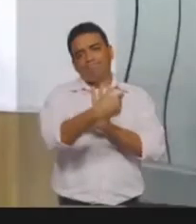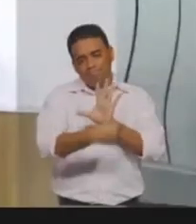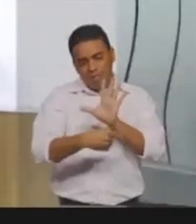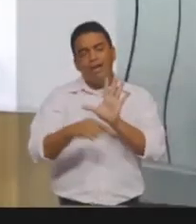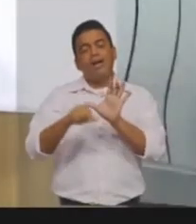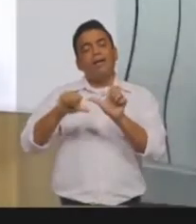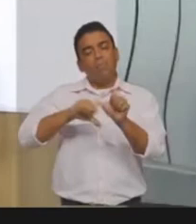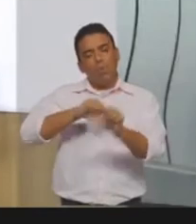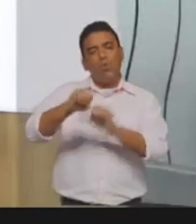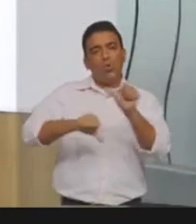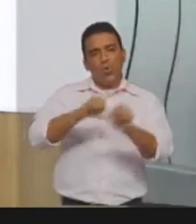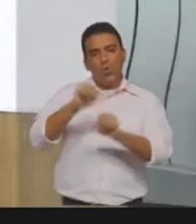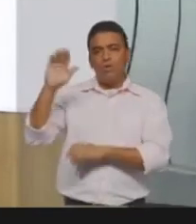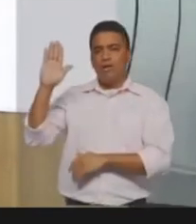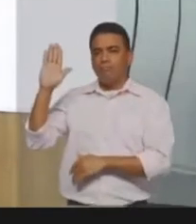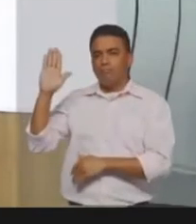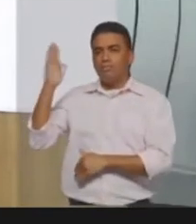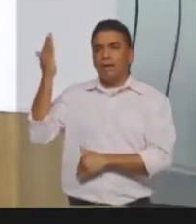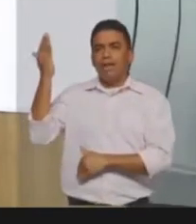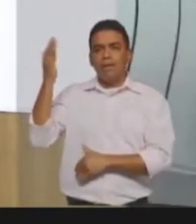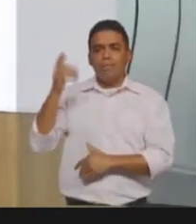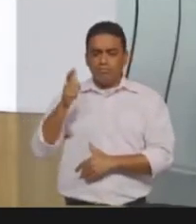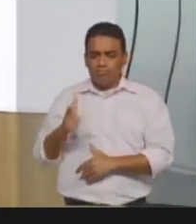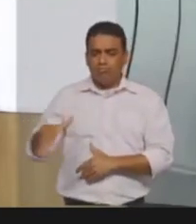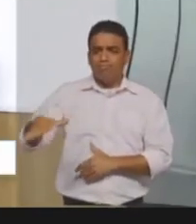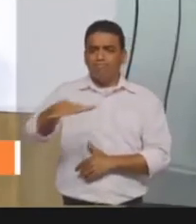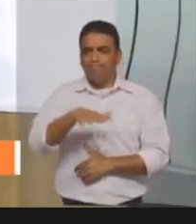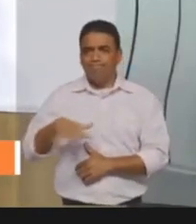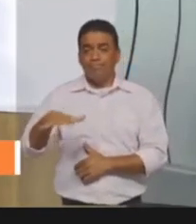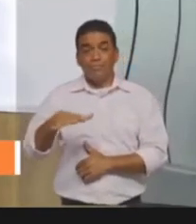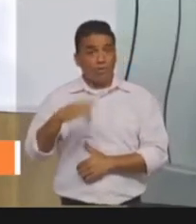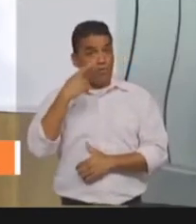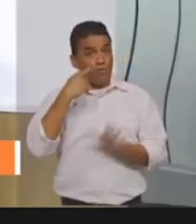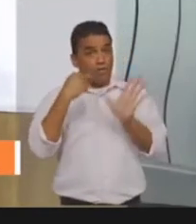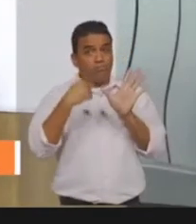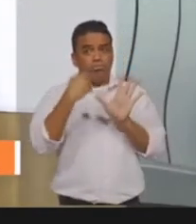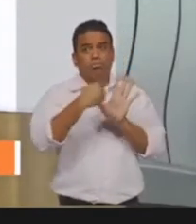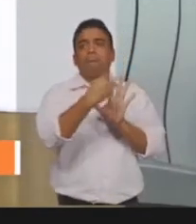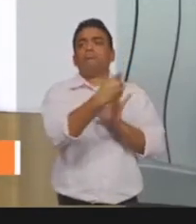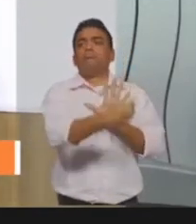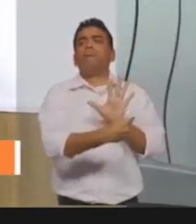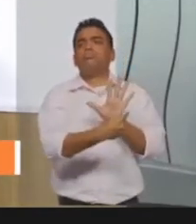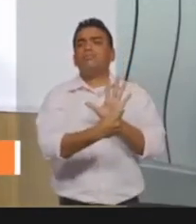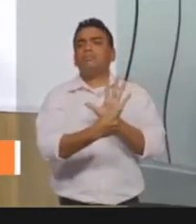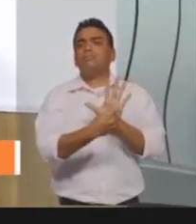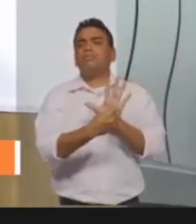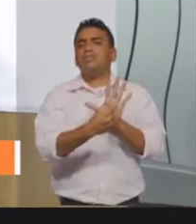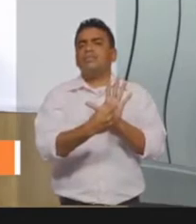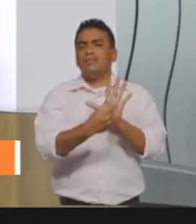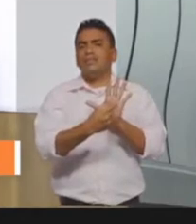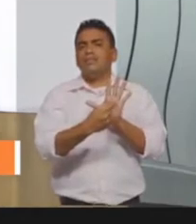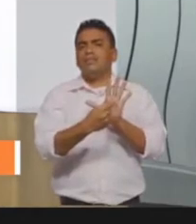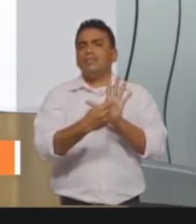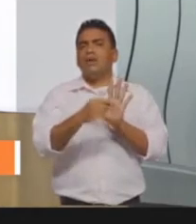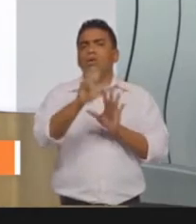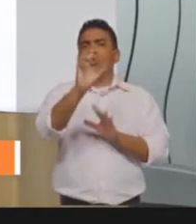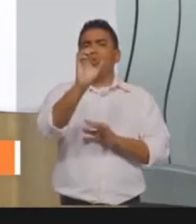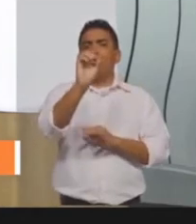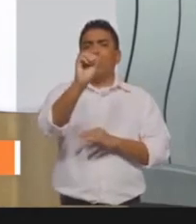de uma região. Vamos ver uma por uma então. O que seriam as correntes